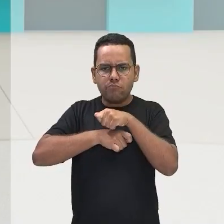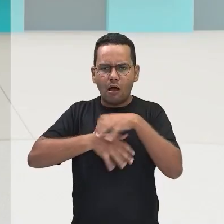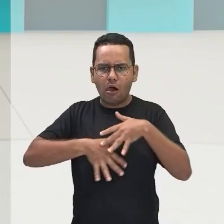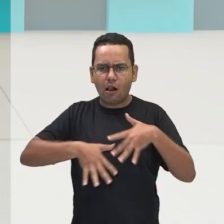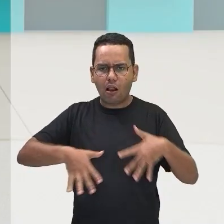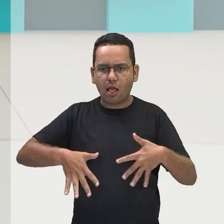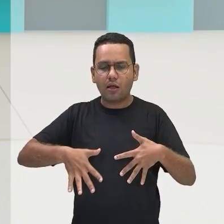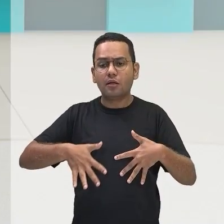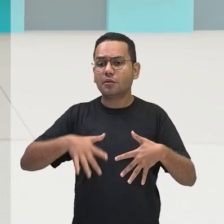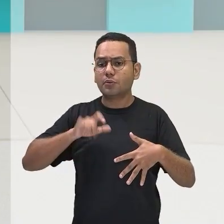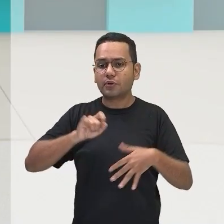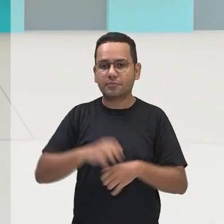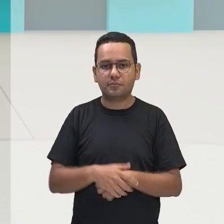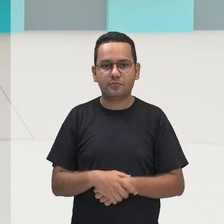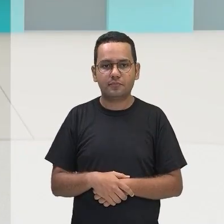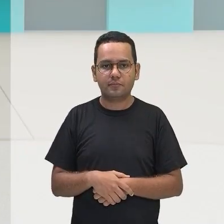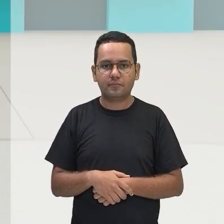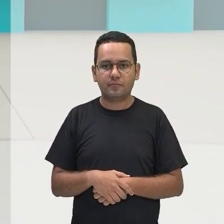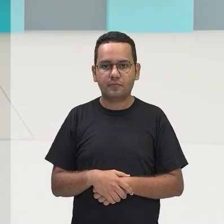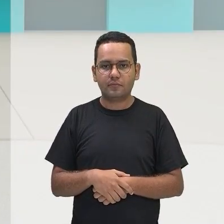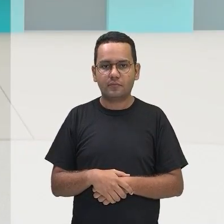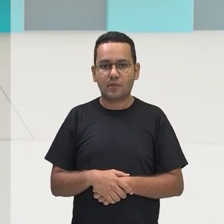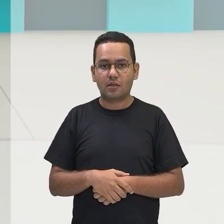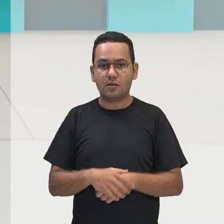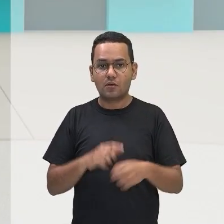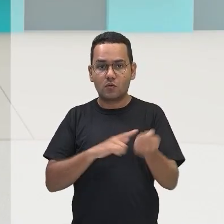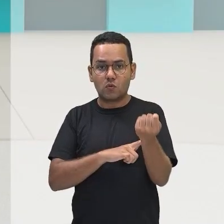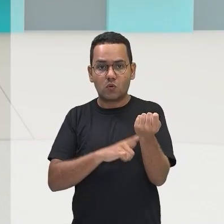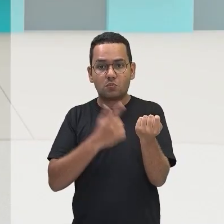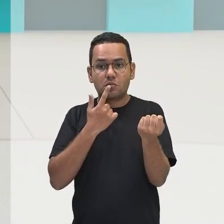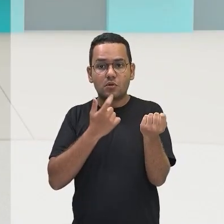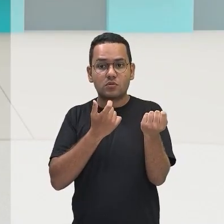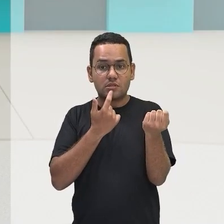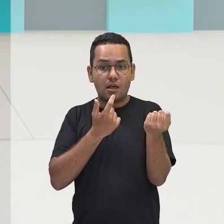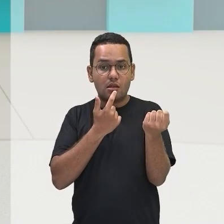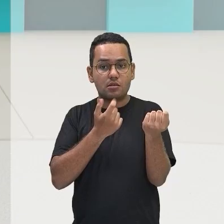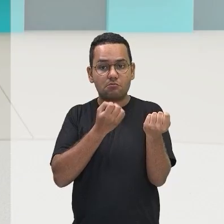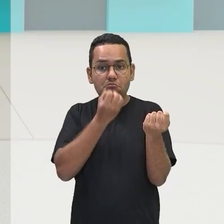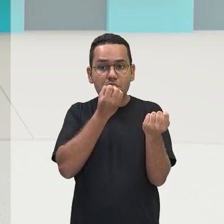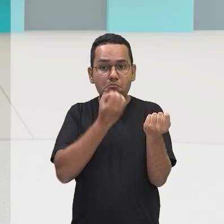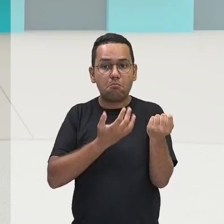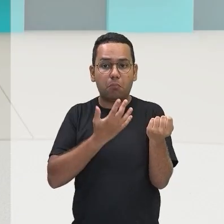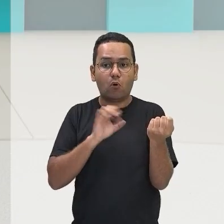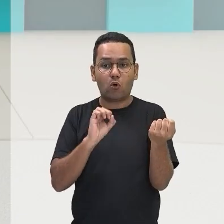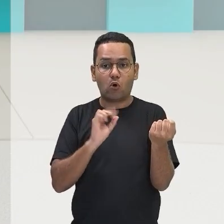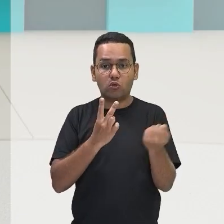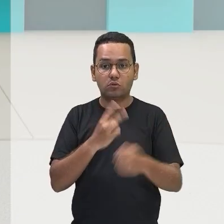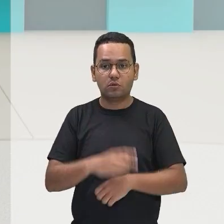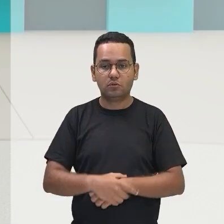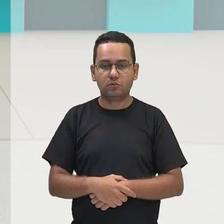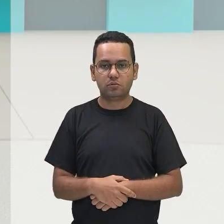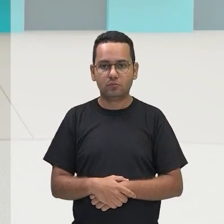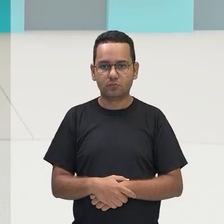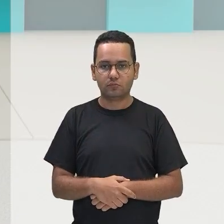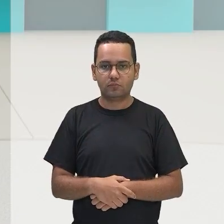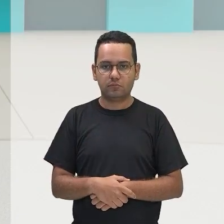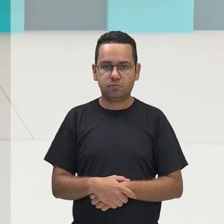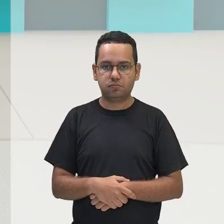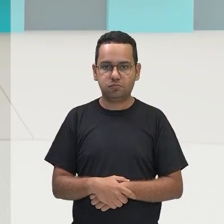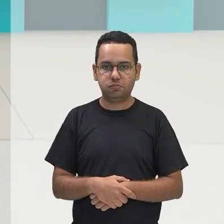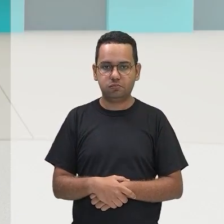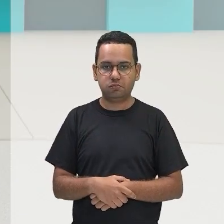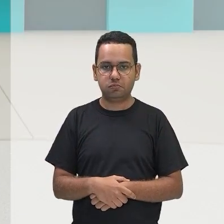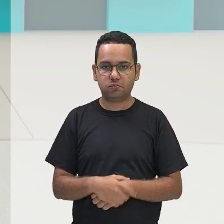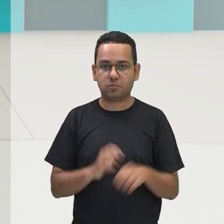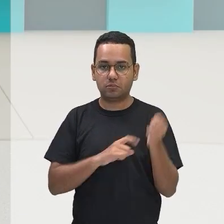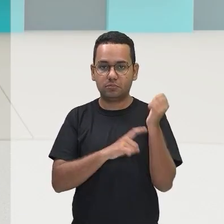saber que é onde passa o sangue rico em quê? Em oxigênio, como eu falei anteriormente, não é isso? São os vasos